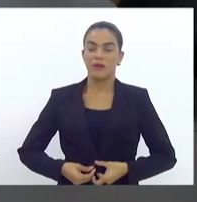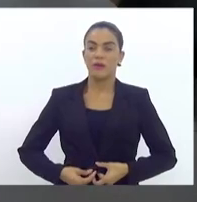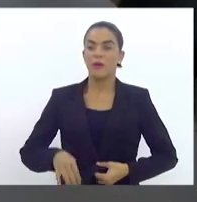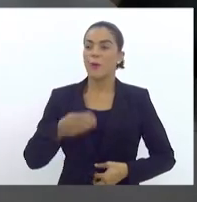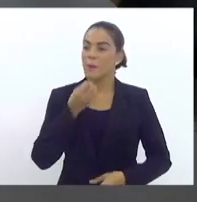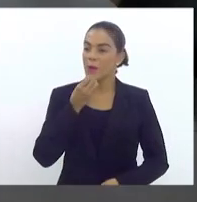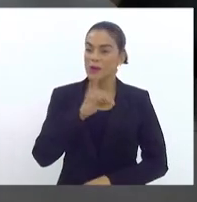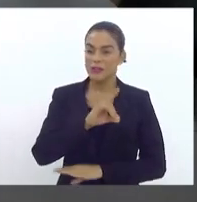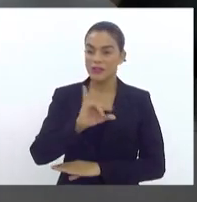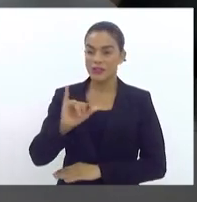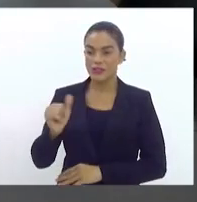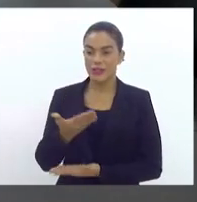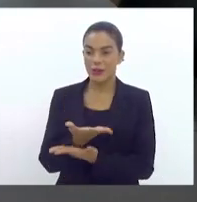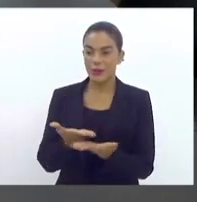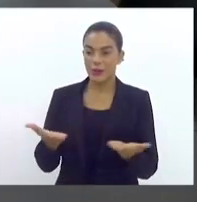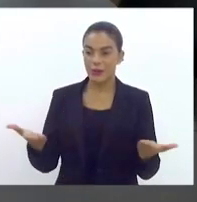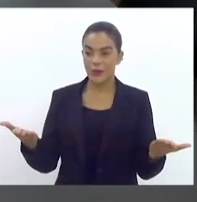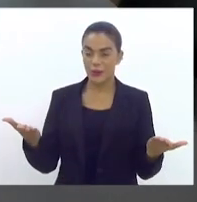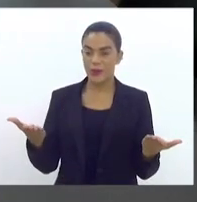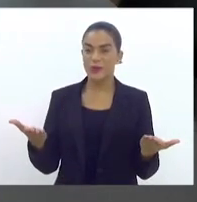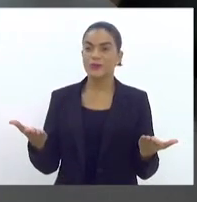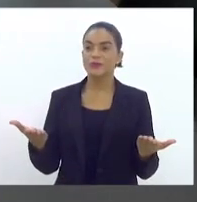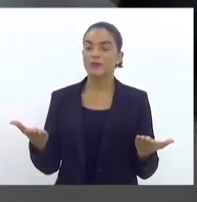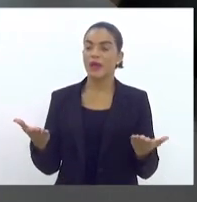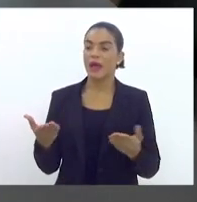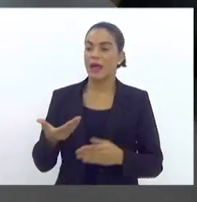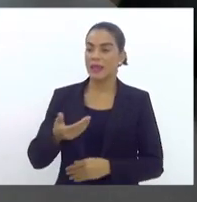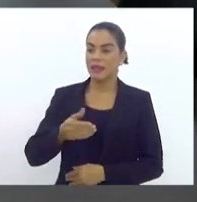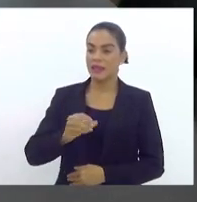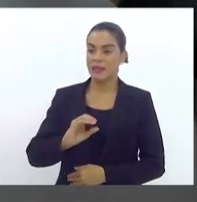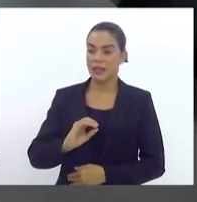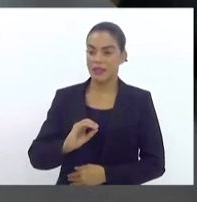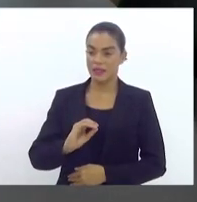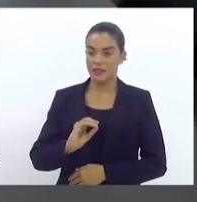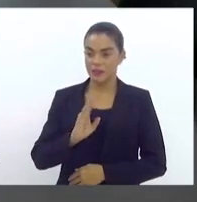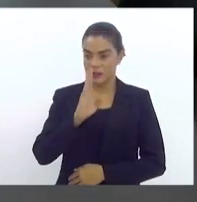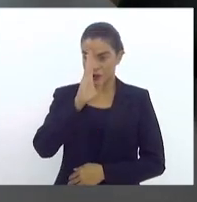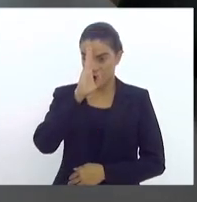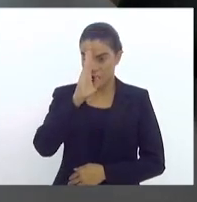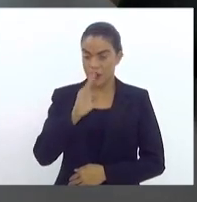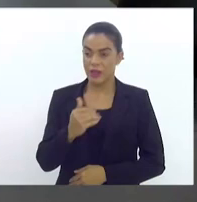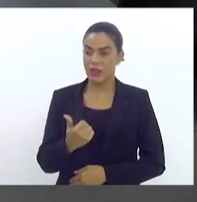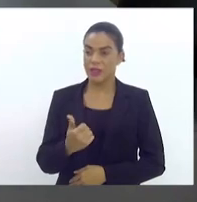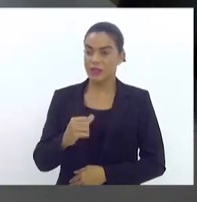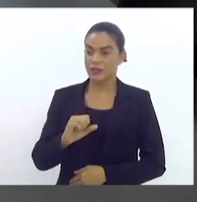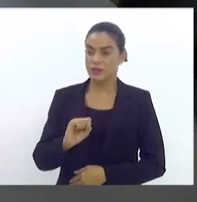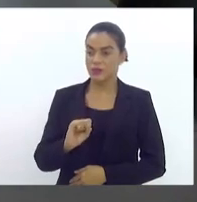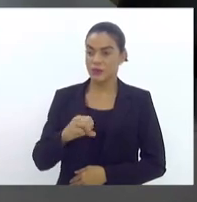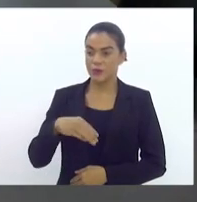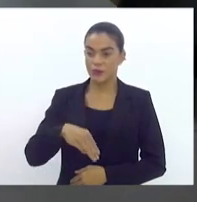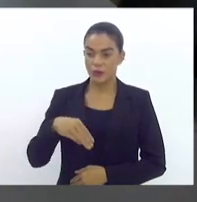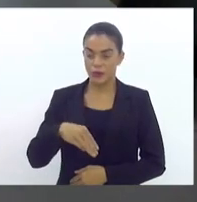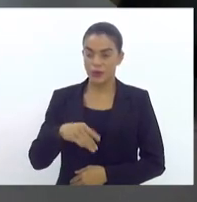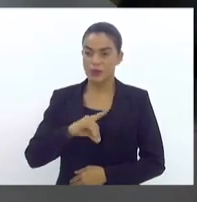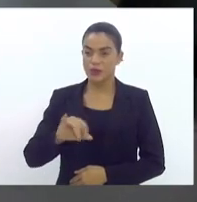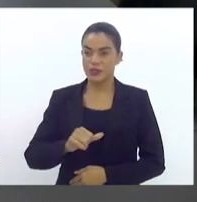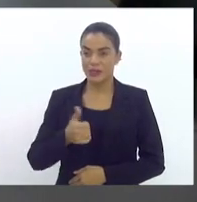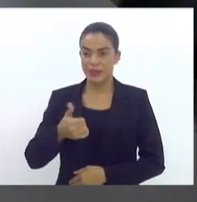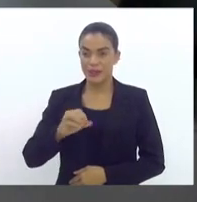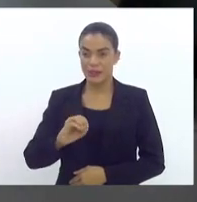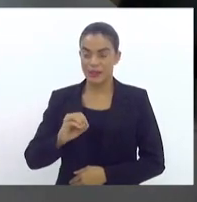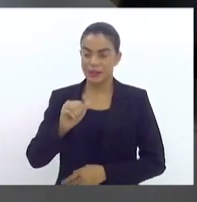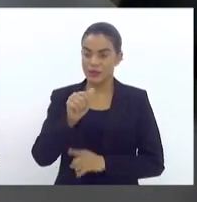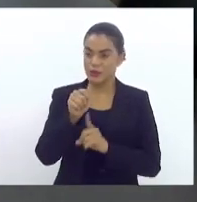Bom dia a todas e todos às 10 horas e 18 minutos do dia 10 de agosto de